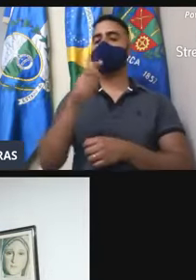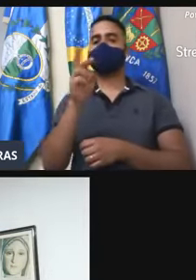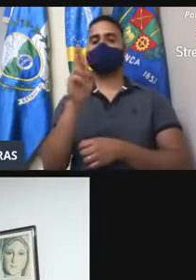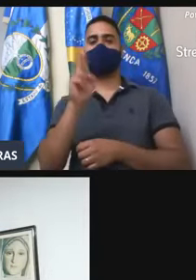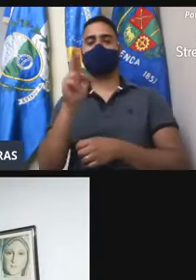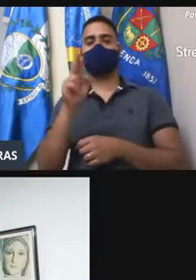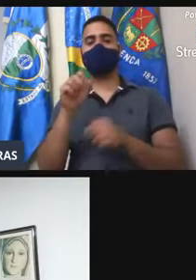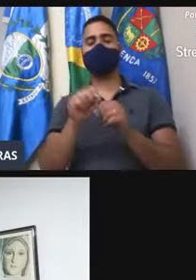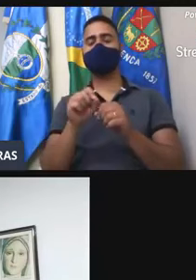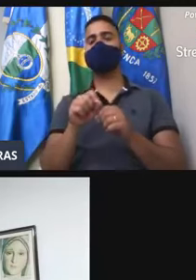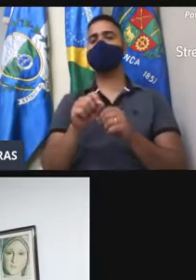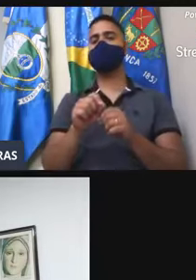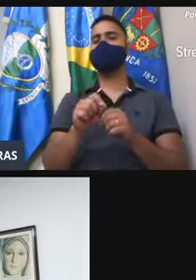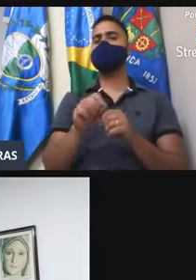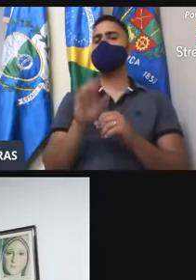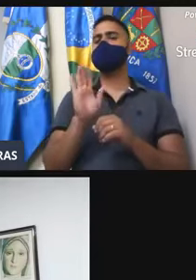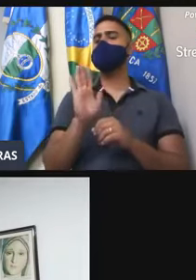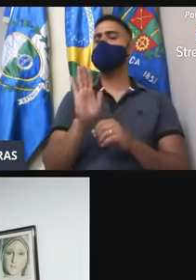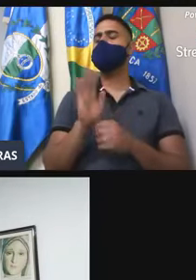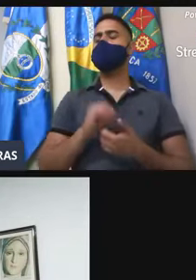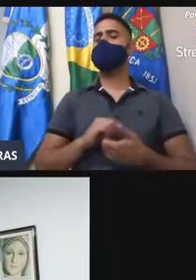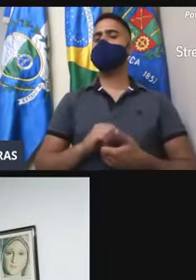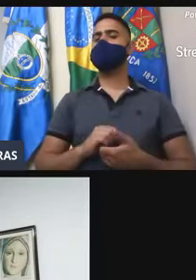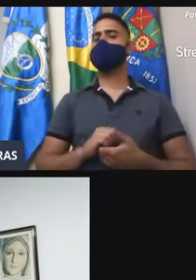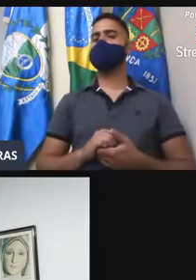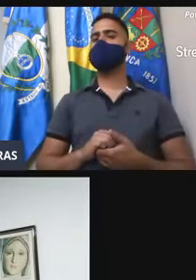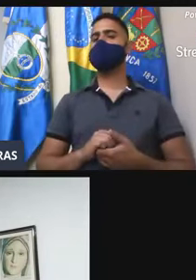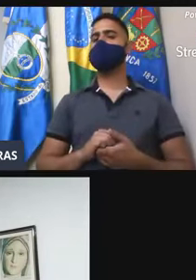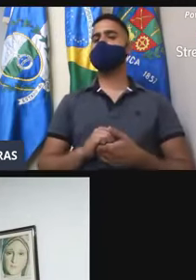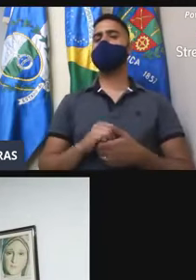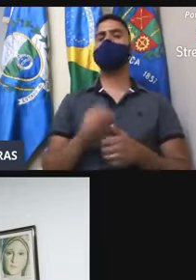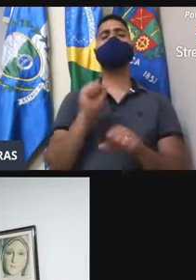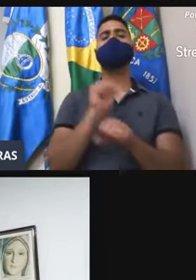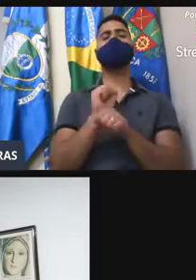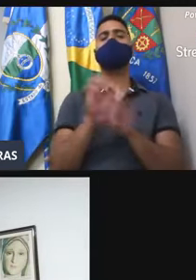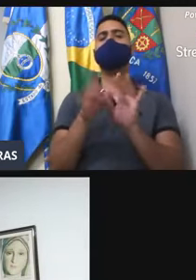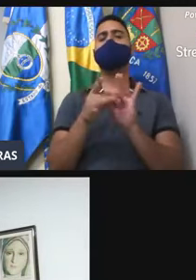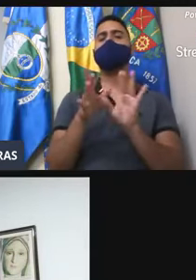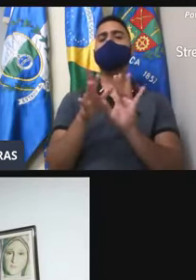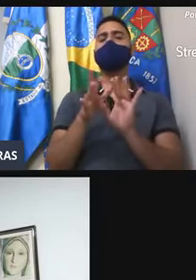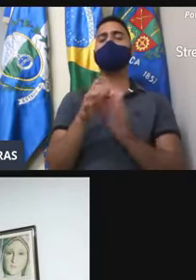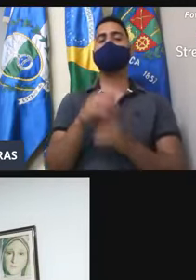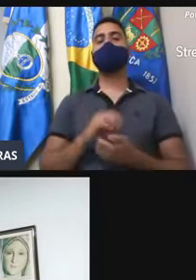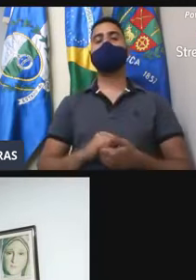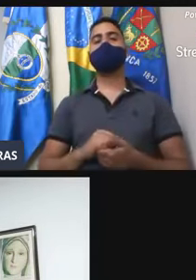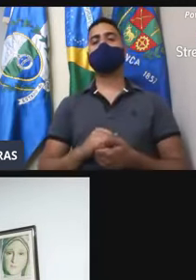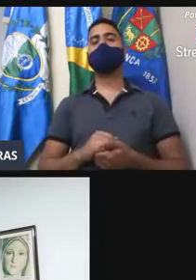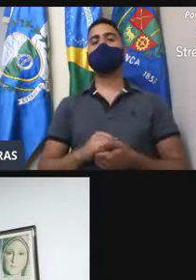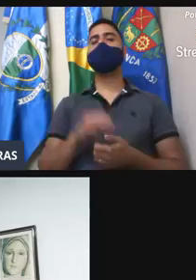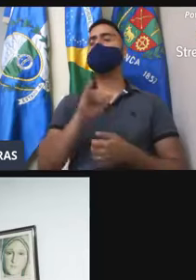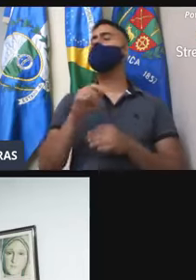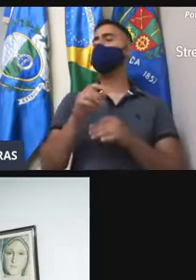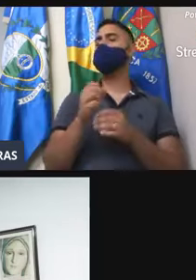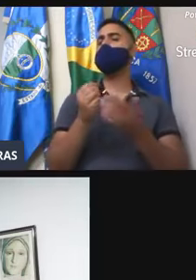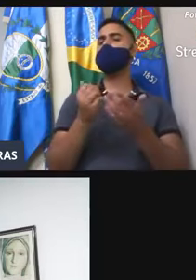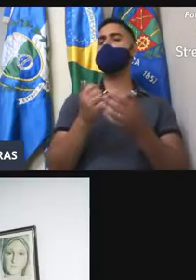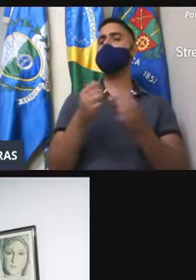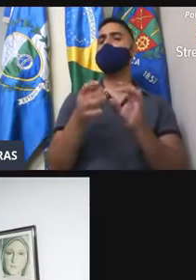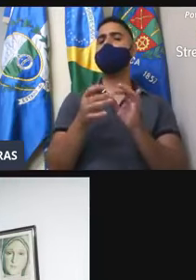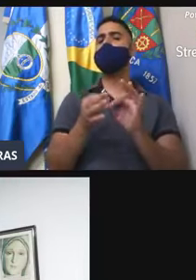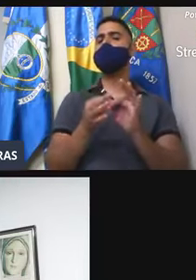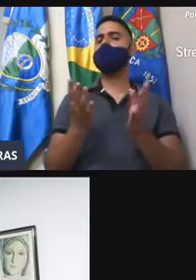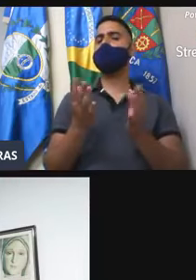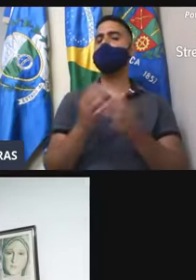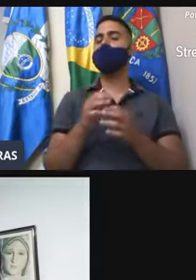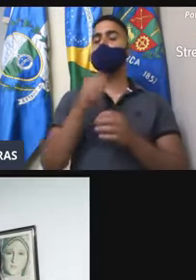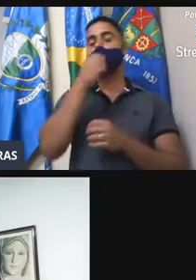Esse processo já encontra, já no setor de licitação. E assim que ele for listado, né, que chegar,